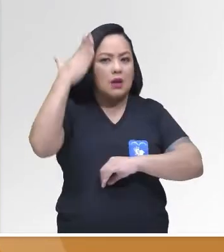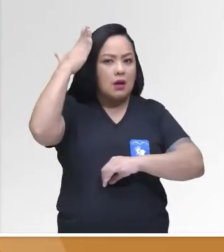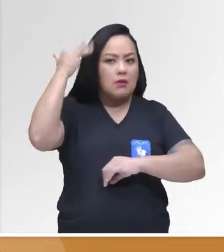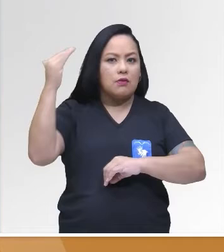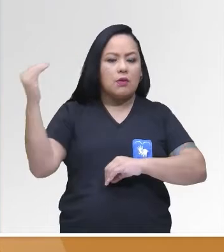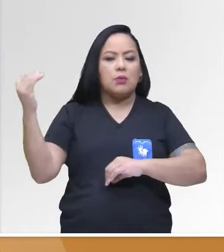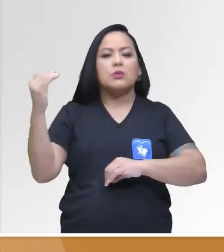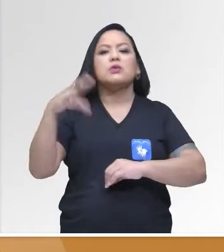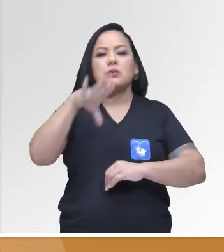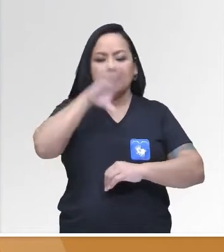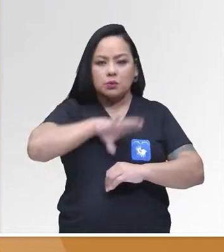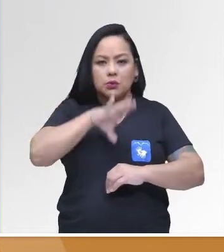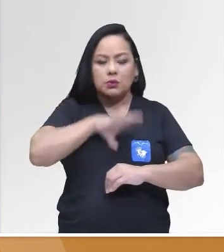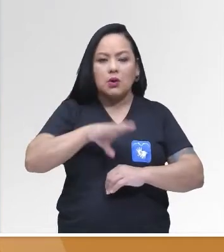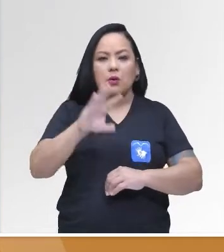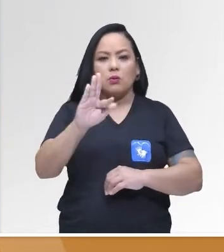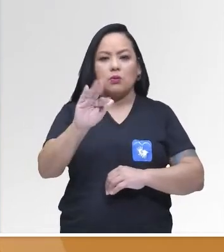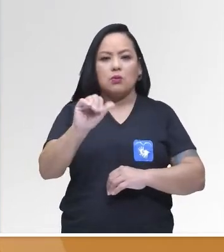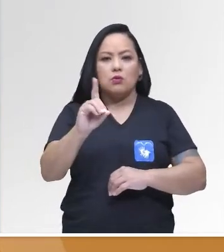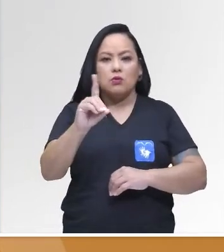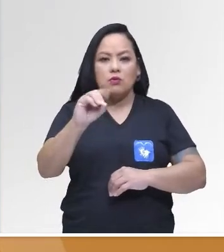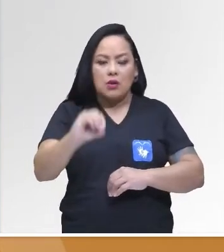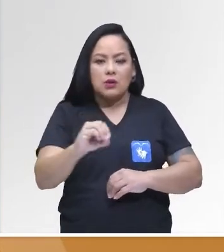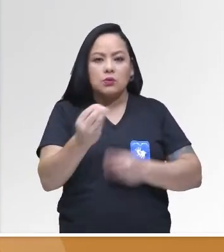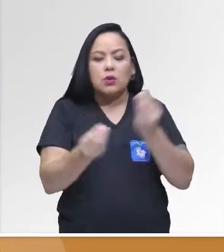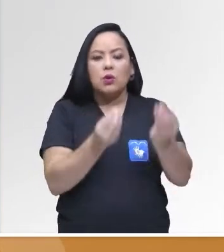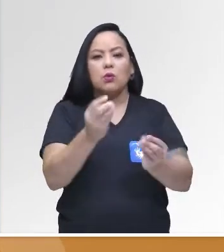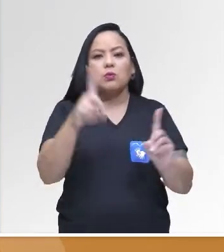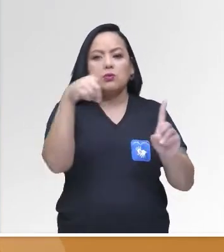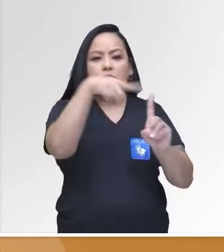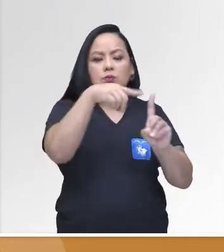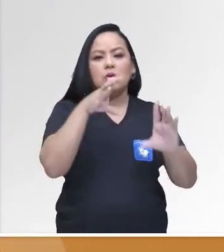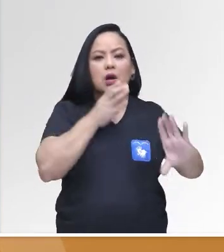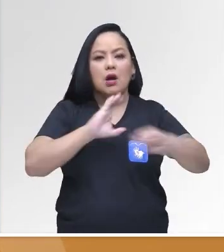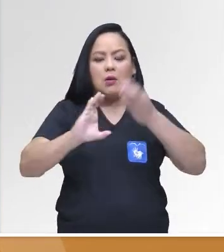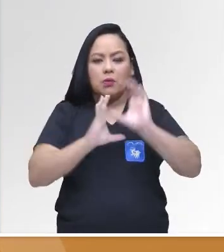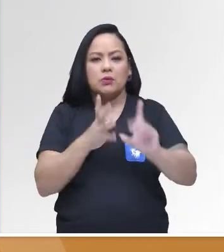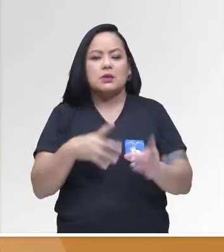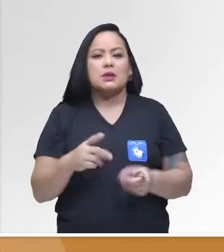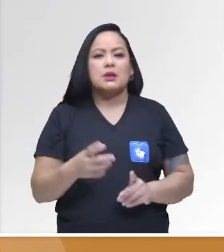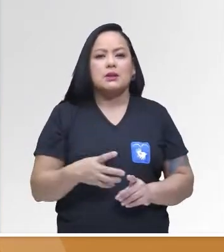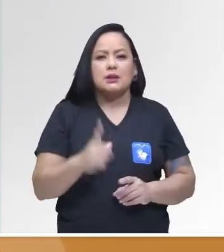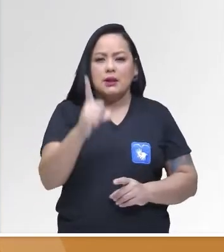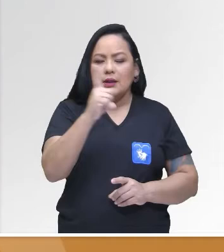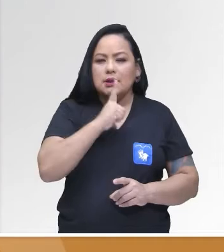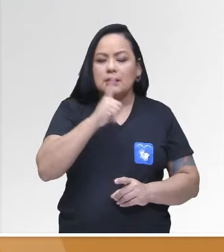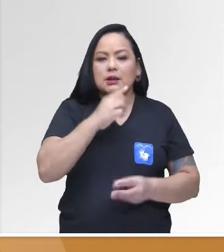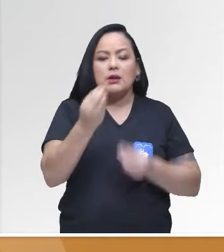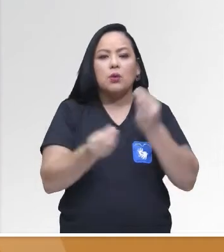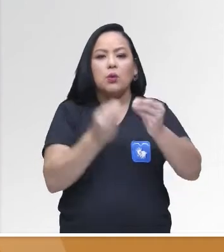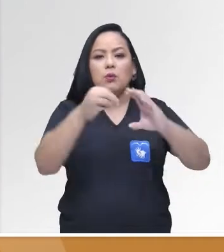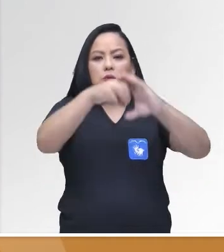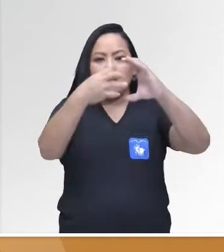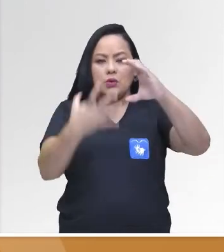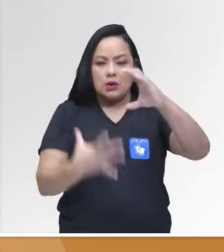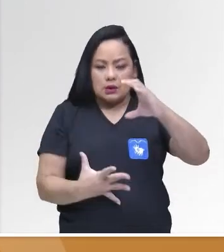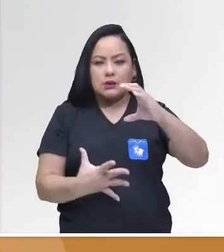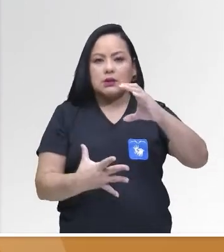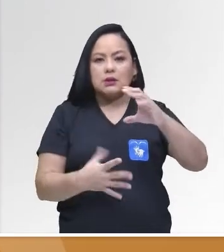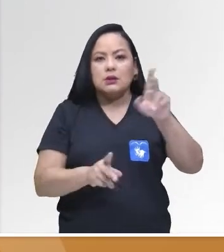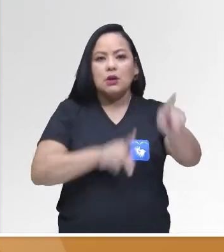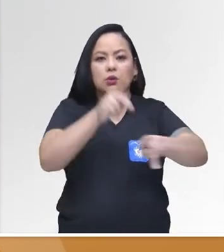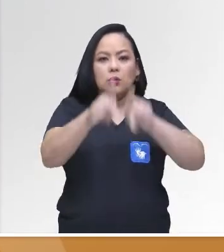em Portugal. O fado, que é esse tipo de música, reflete uma característica do